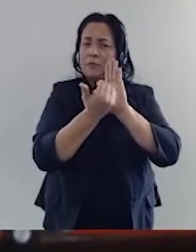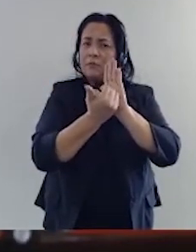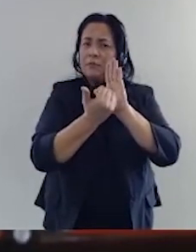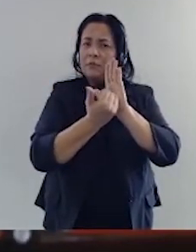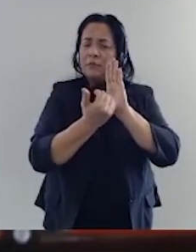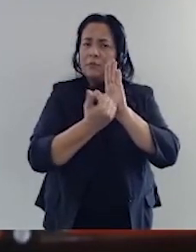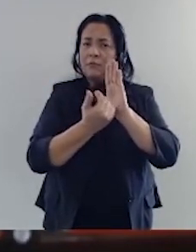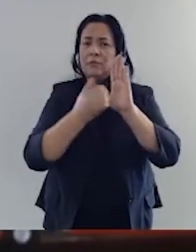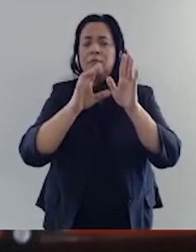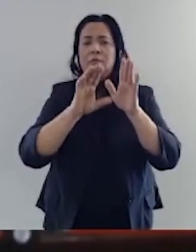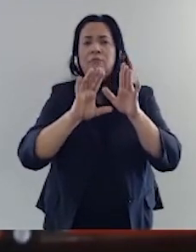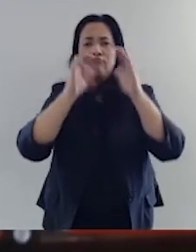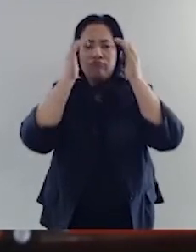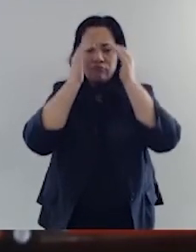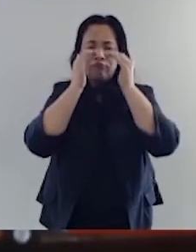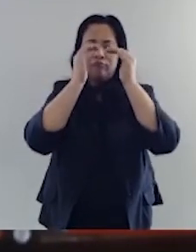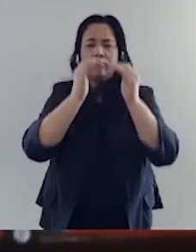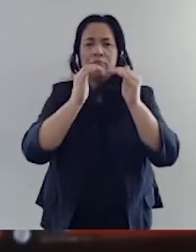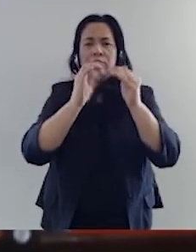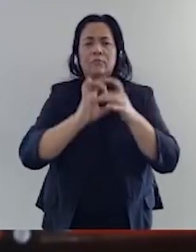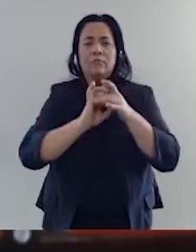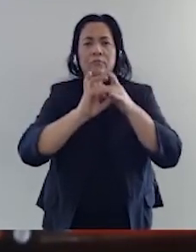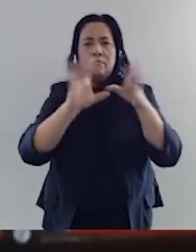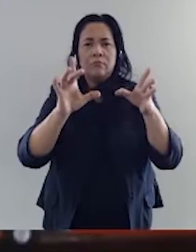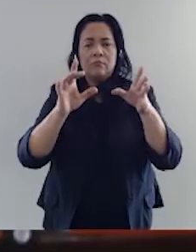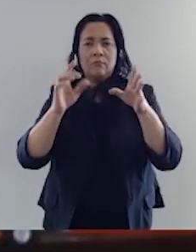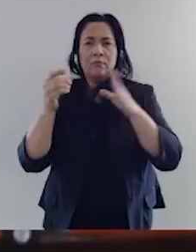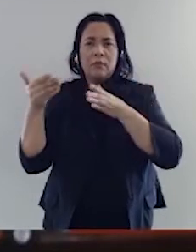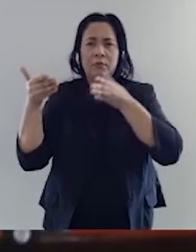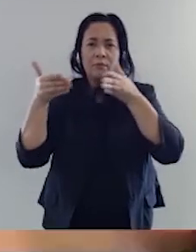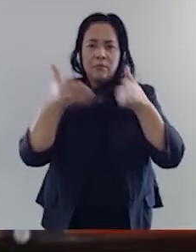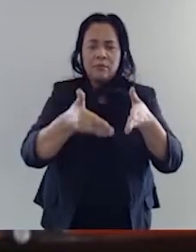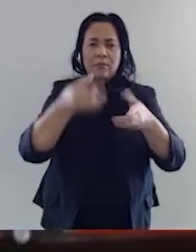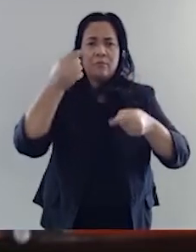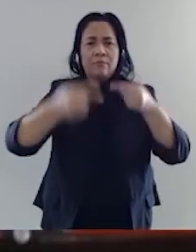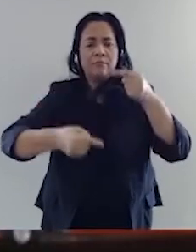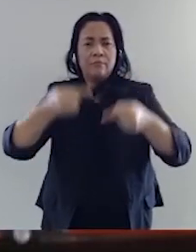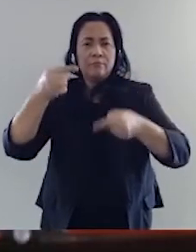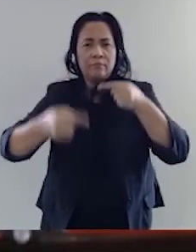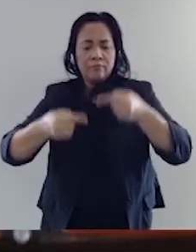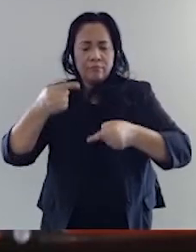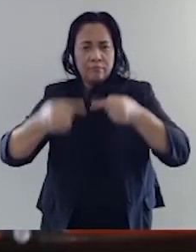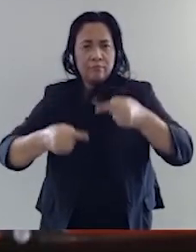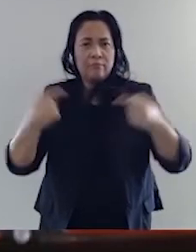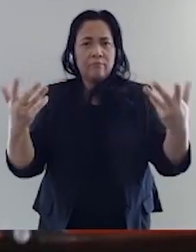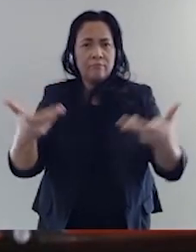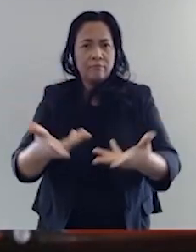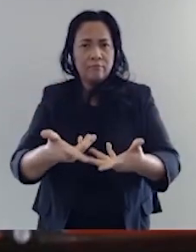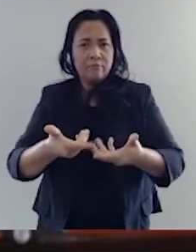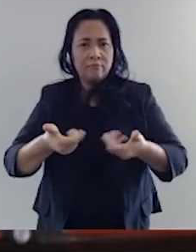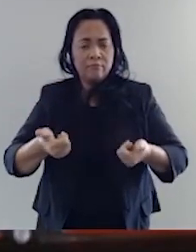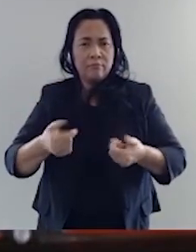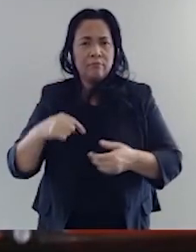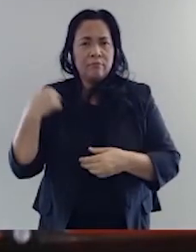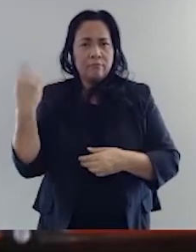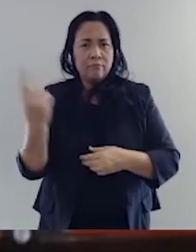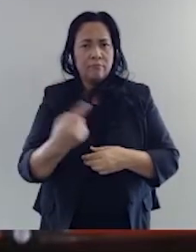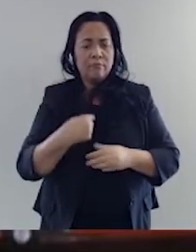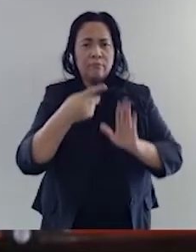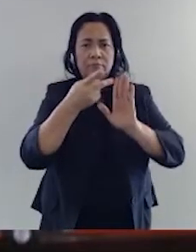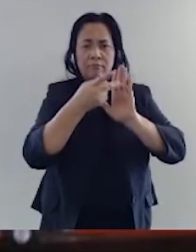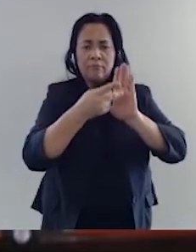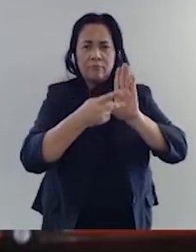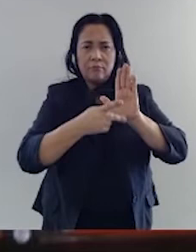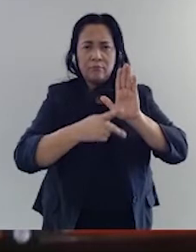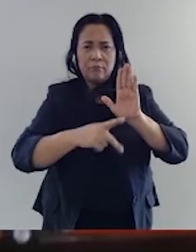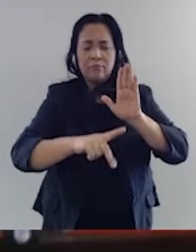e tem, com isto, contribuído de forma verdadeiramente notável para o nosso projeto, que é um projeto que deve